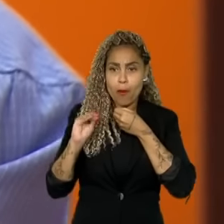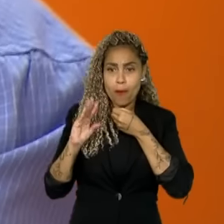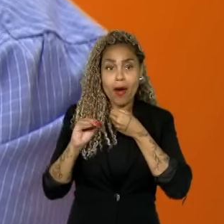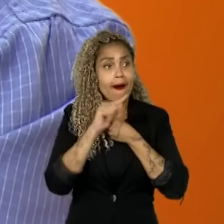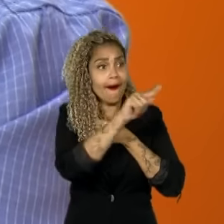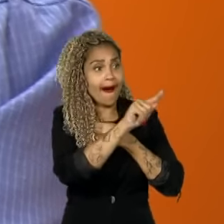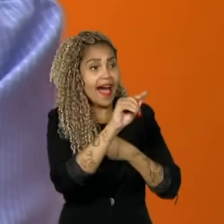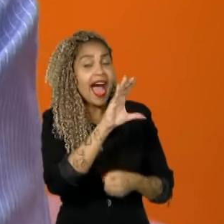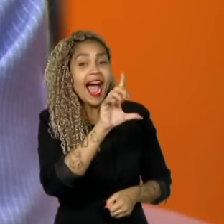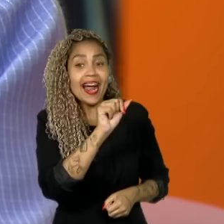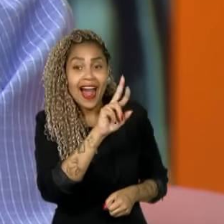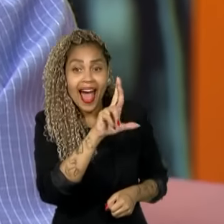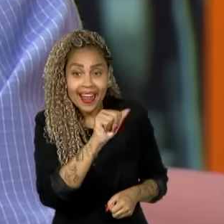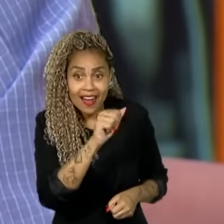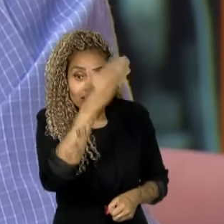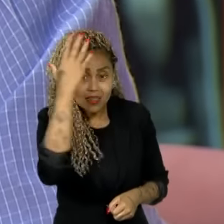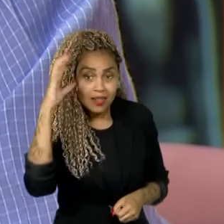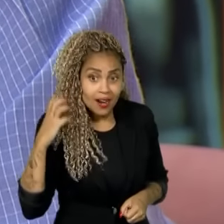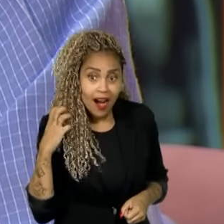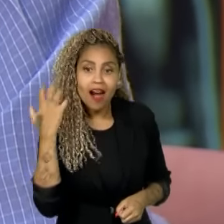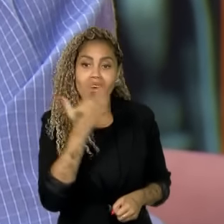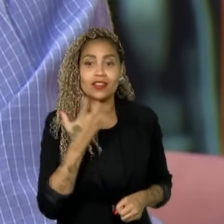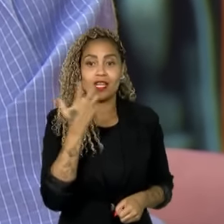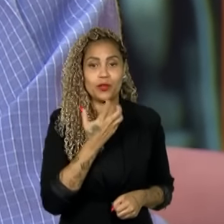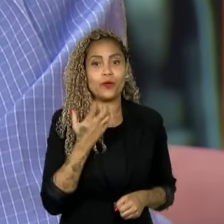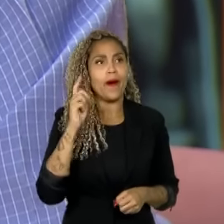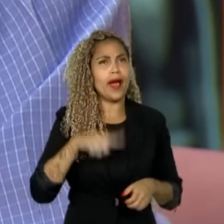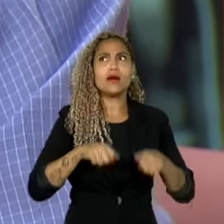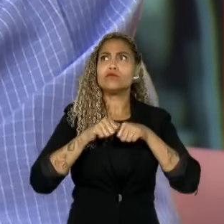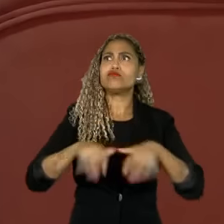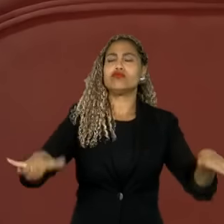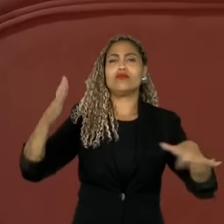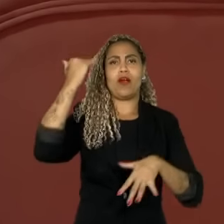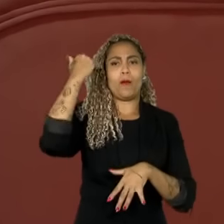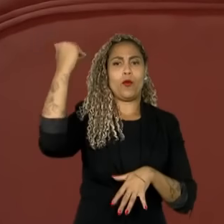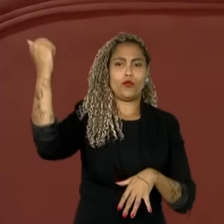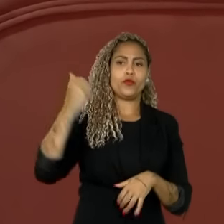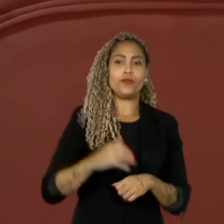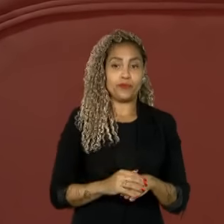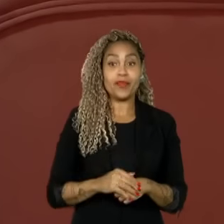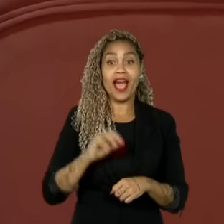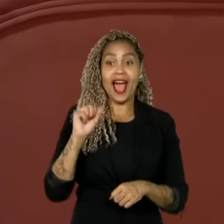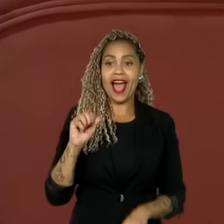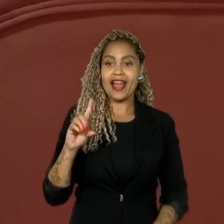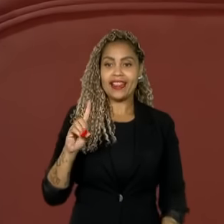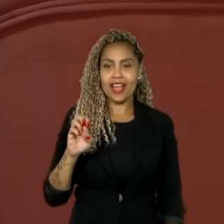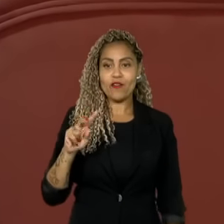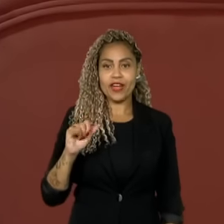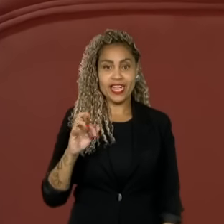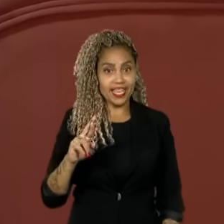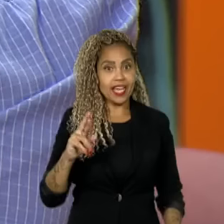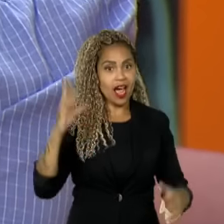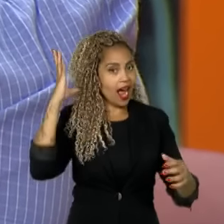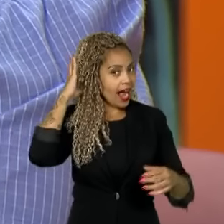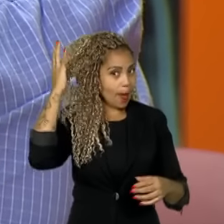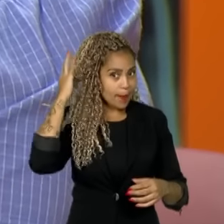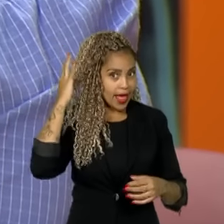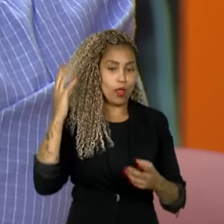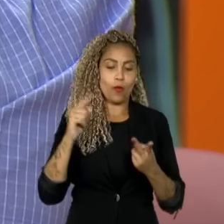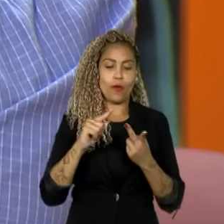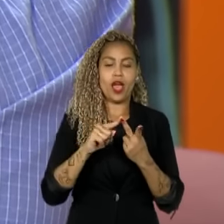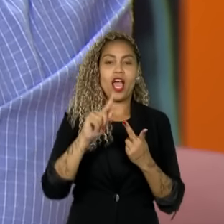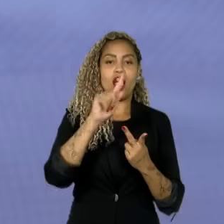um foi o que projetou. Então, é o Adevanir, do Cabelo. Do Cabelo, cabeleireiro dela. O Geraldo Sobreira.